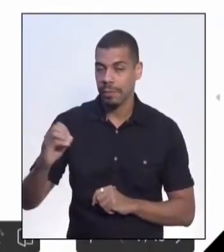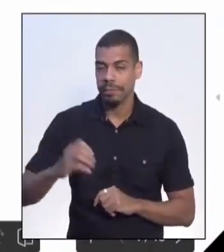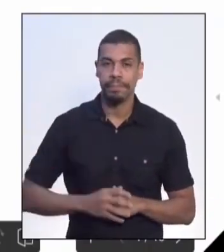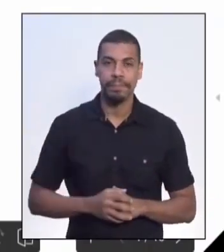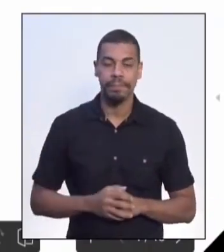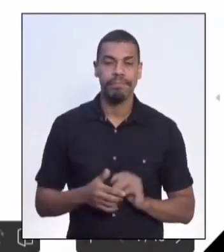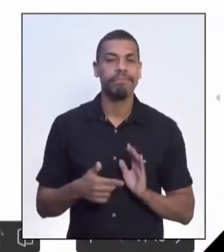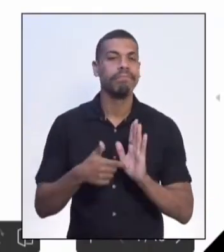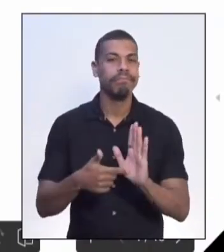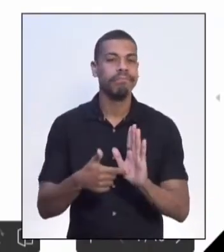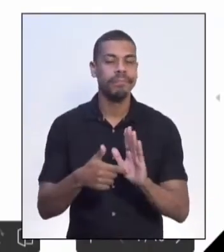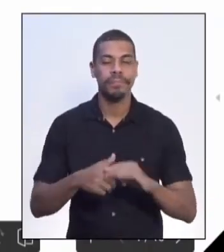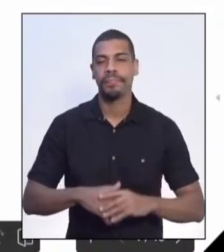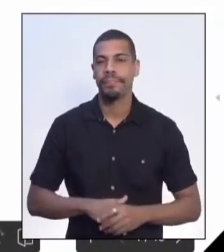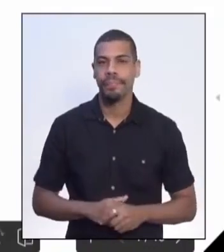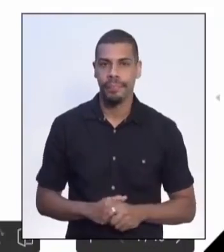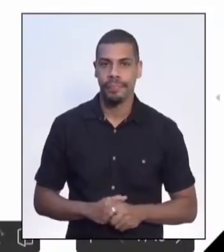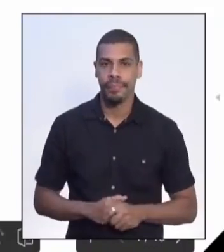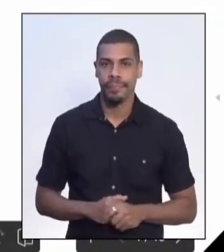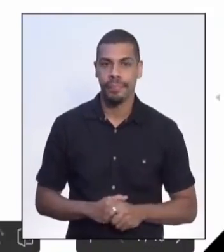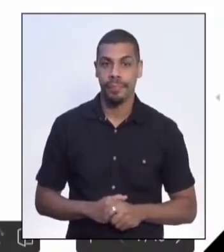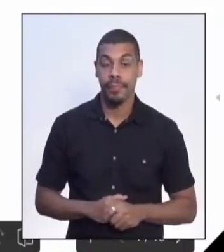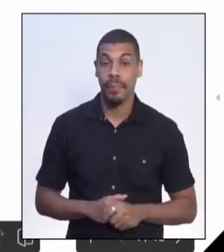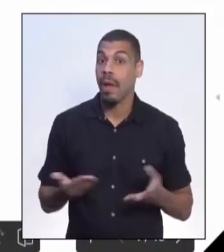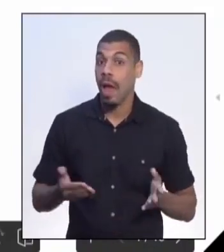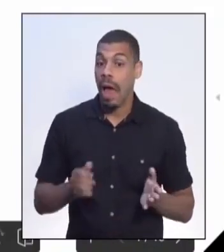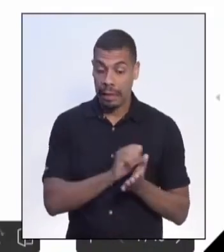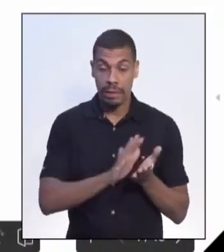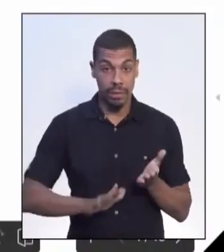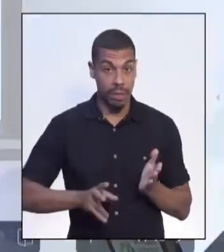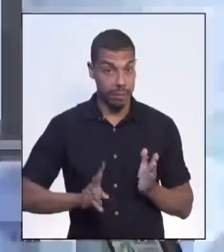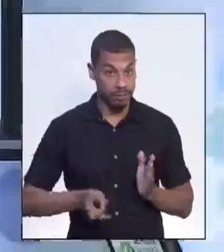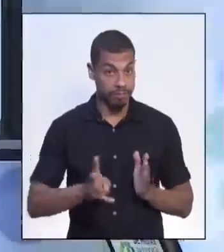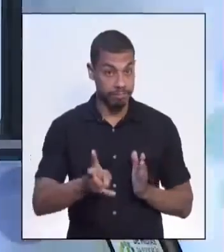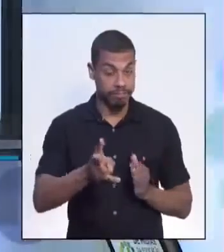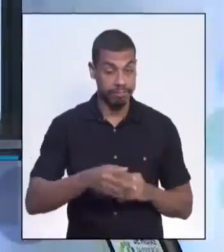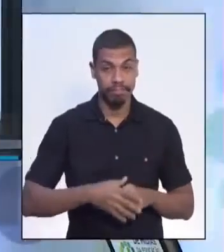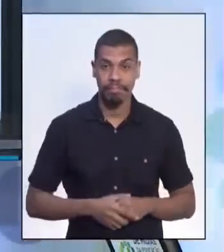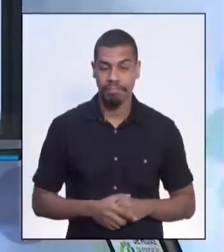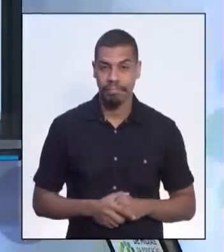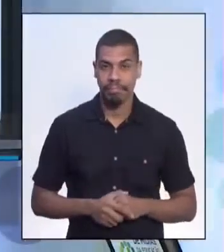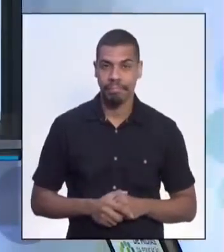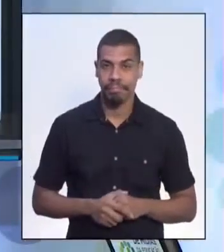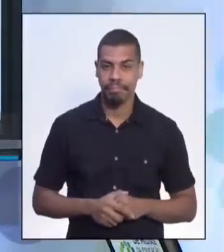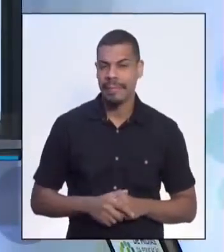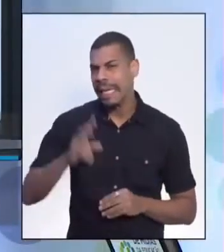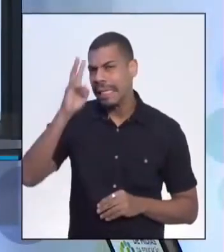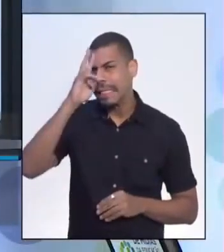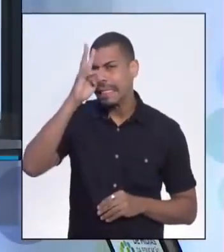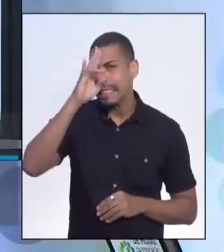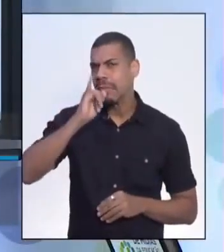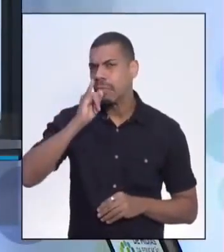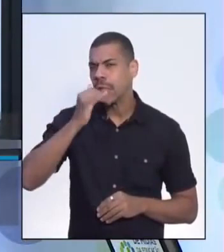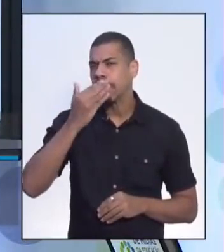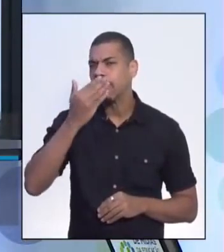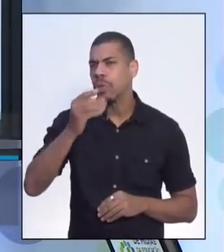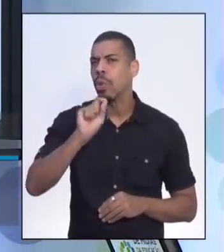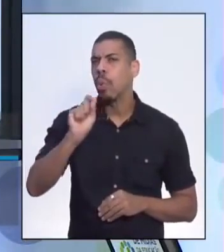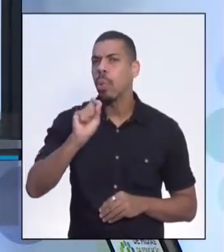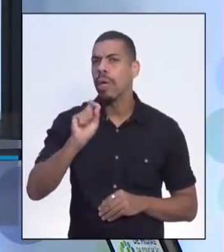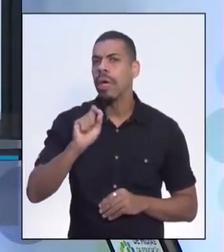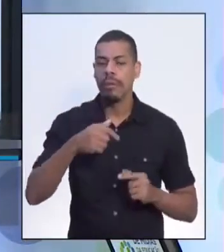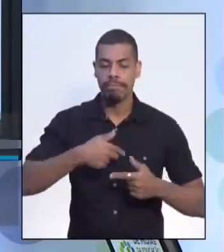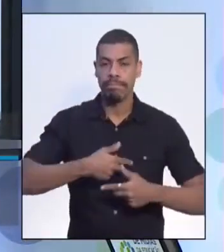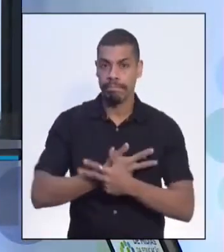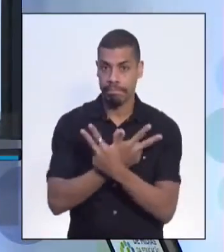a forma fatorada. Mas a atividade não para aí, né? Lembra, eu pedi também a